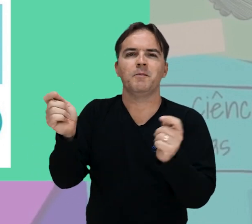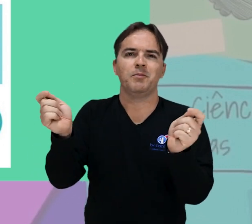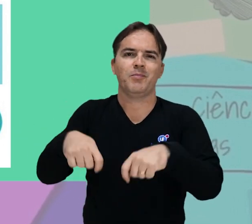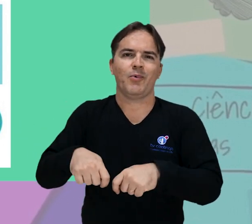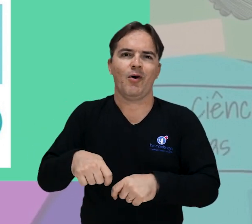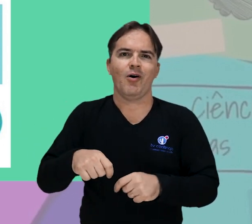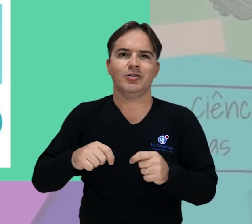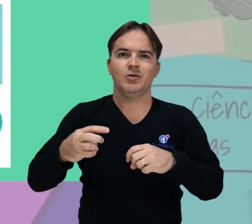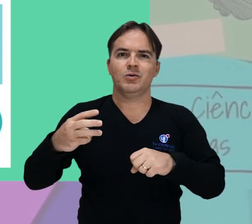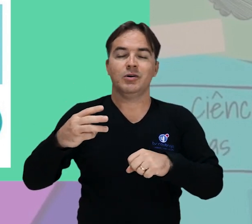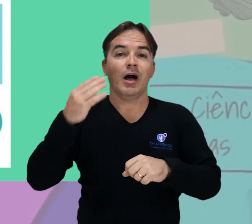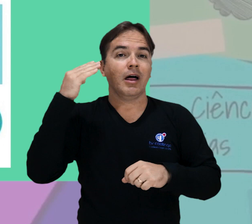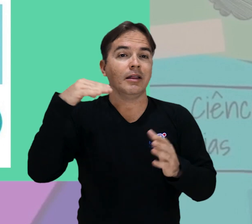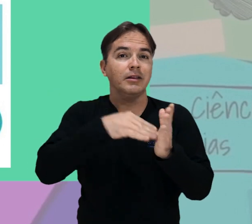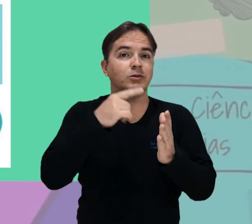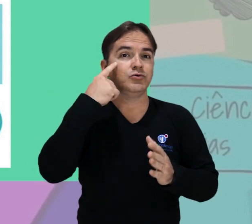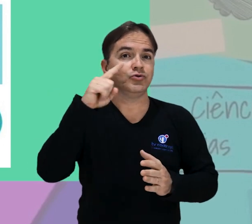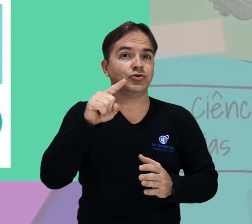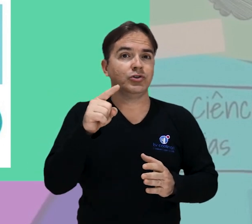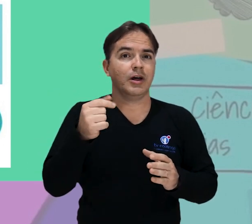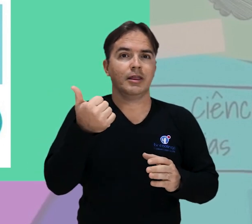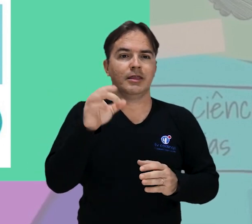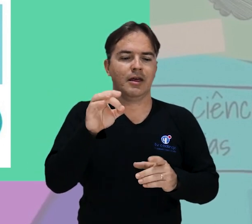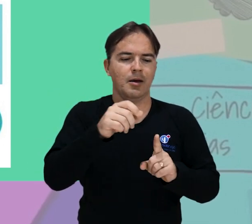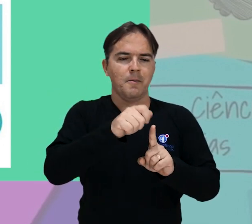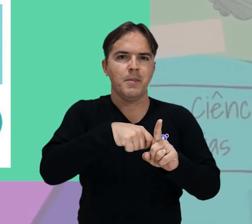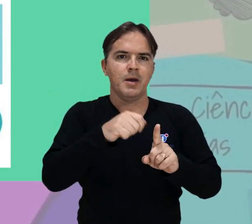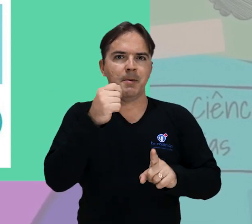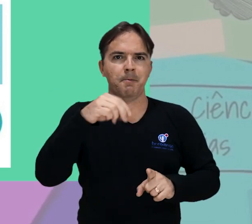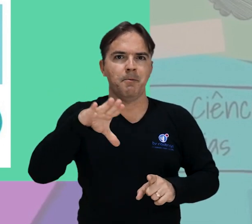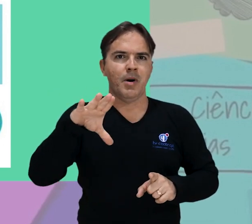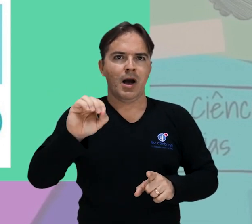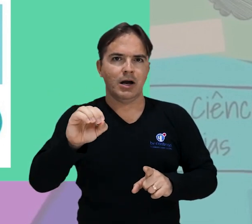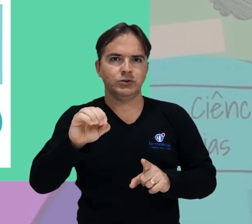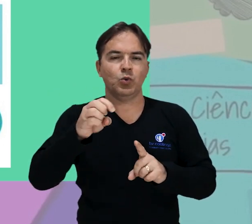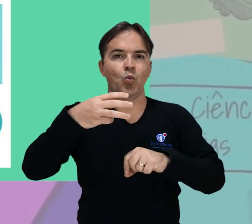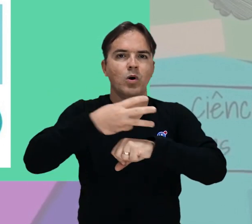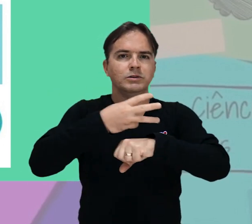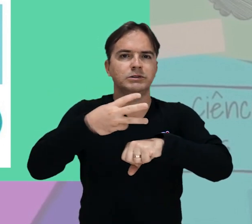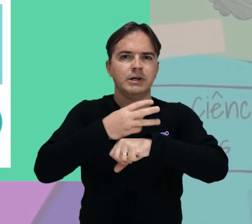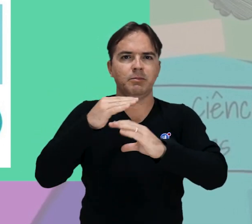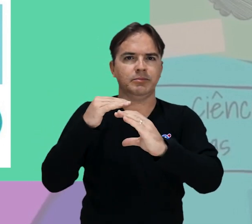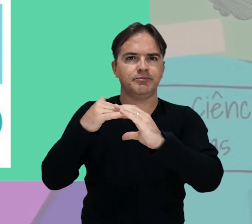o interesse até o dia 10 de Março pelo WhatsApp 87